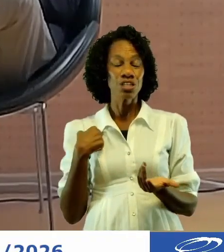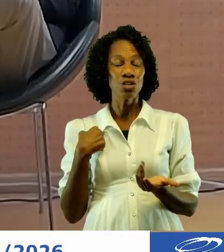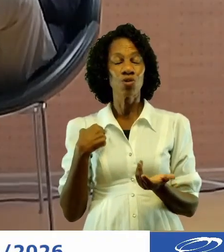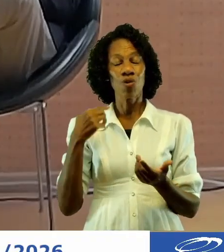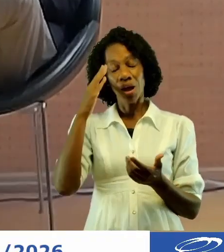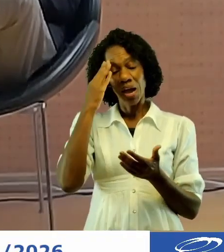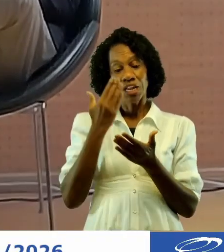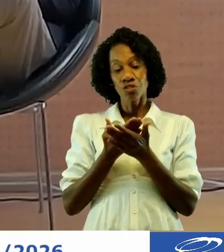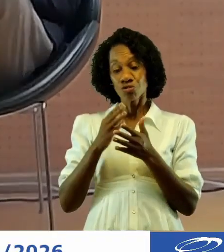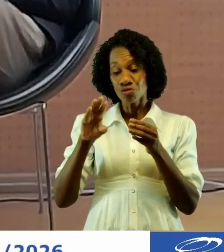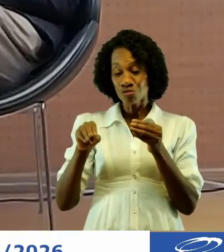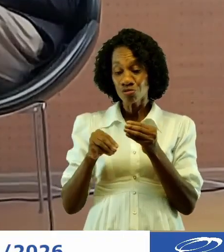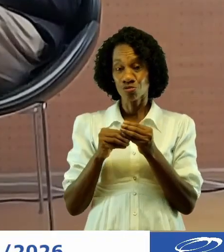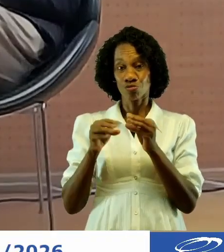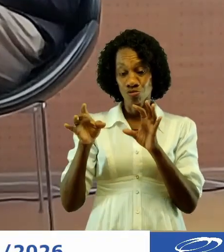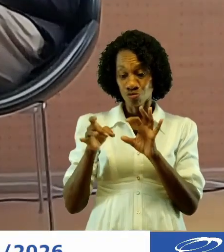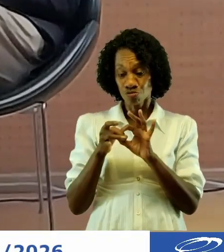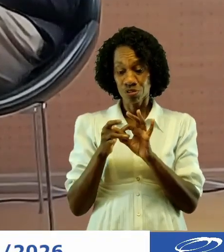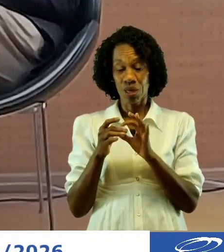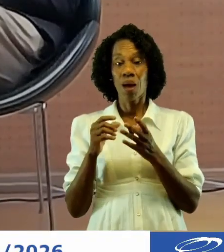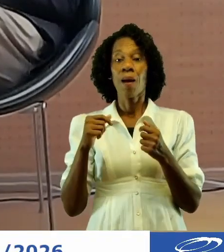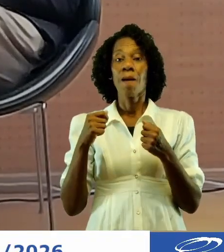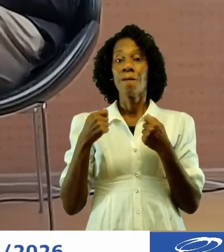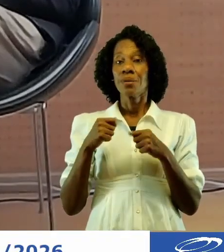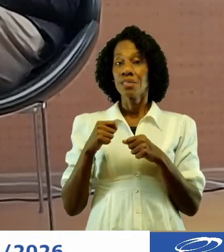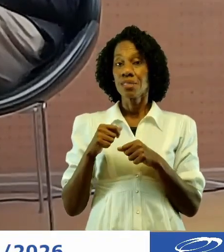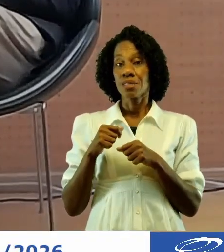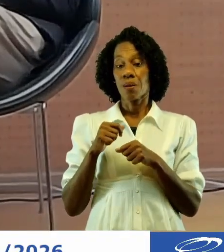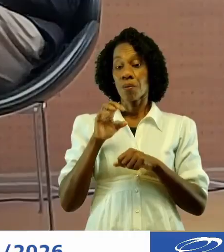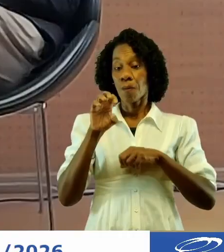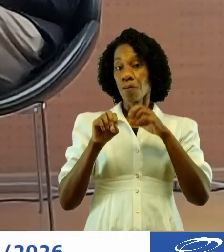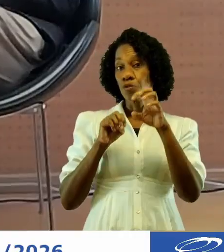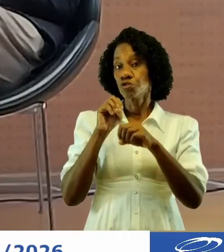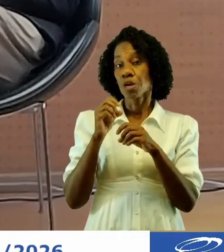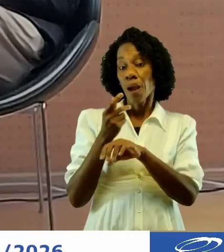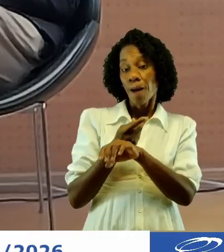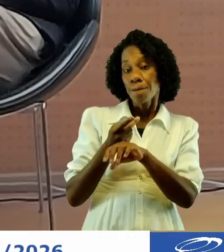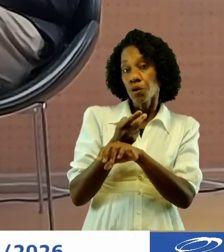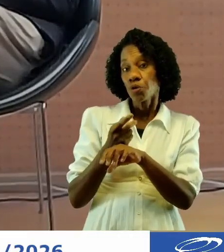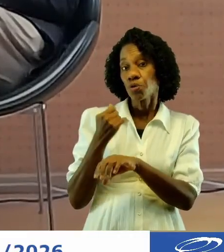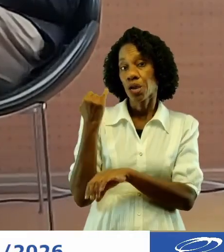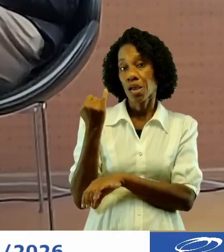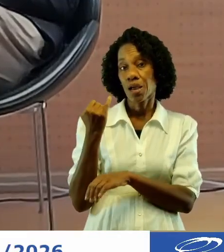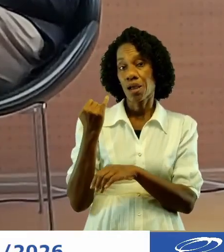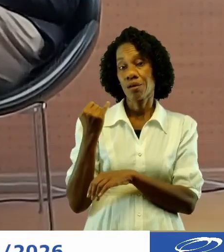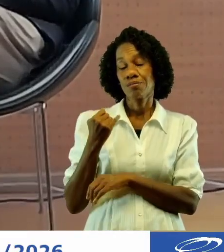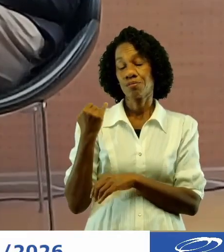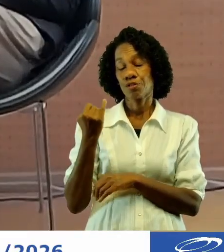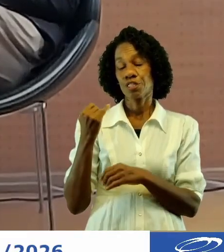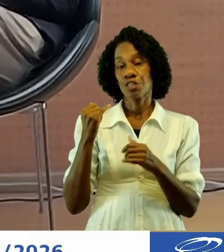dele. Então eu acho que a gente tem que buscar essas informações, a gente faz isso lá na escola, então nós fazemos